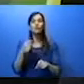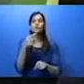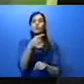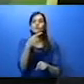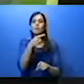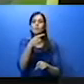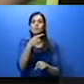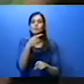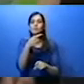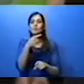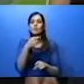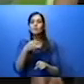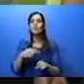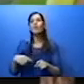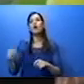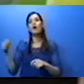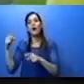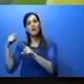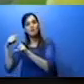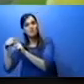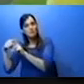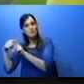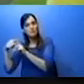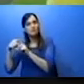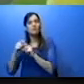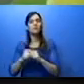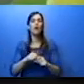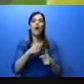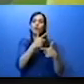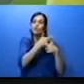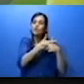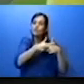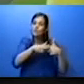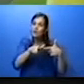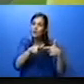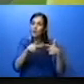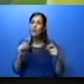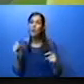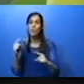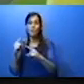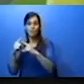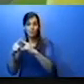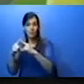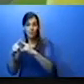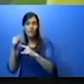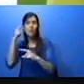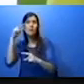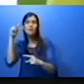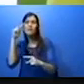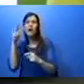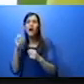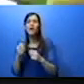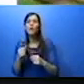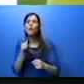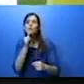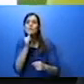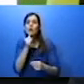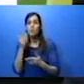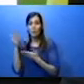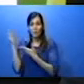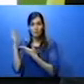divisão, multiplicação. Vamos recapitular isso aqui com alguns exemplos.